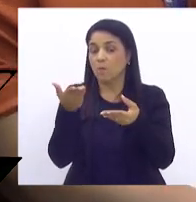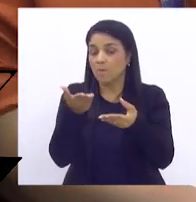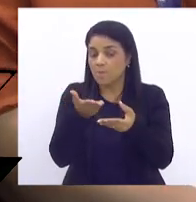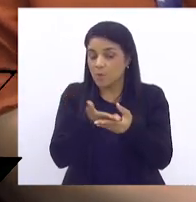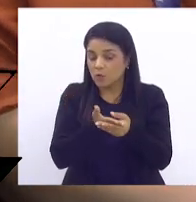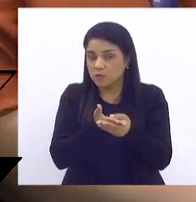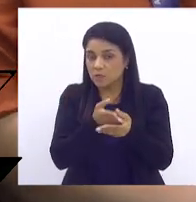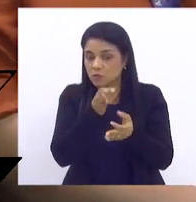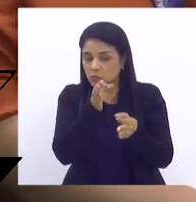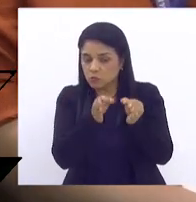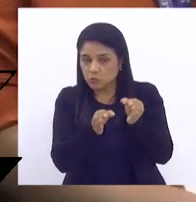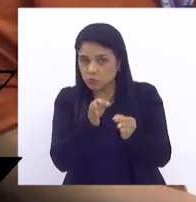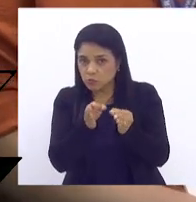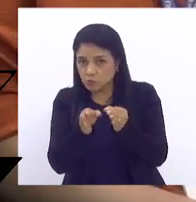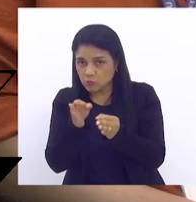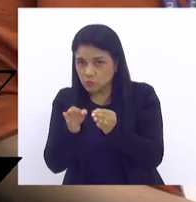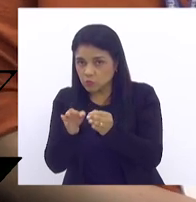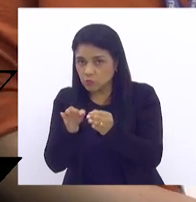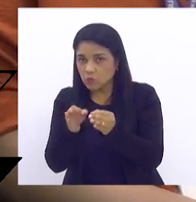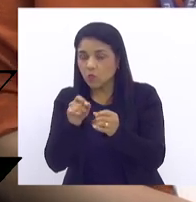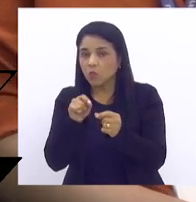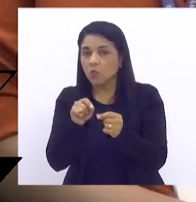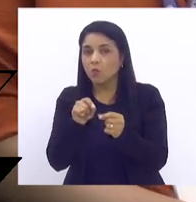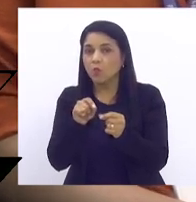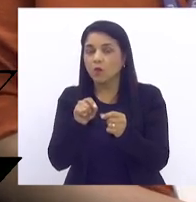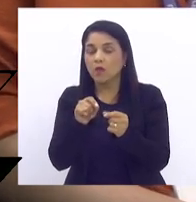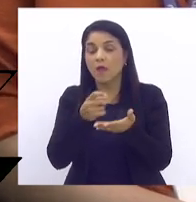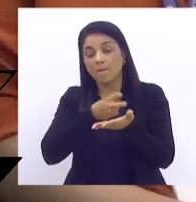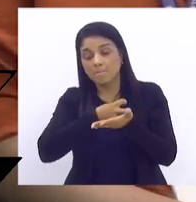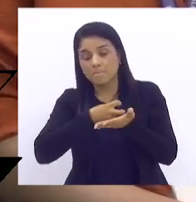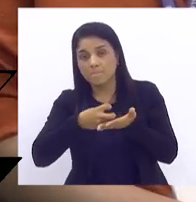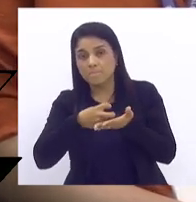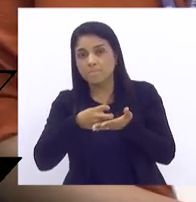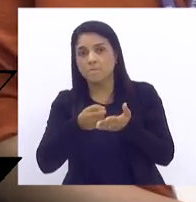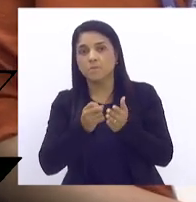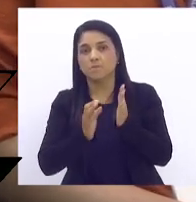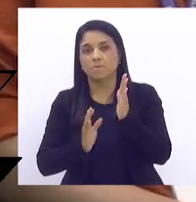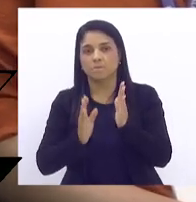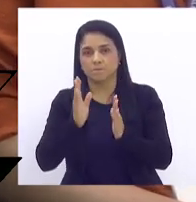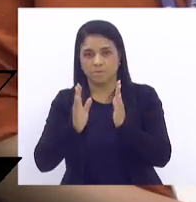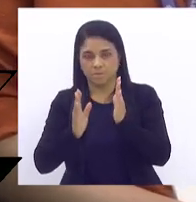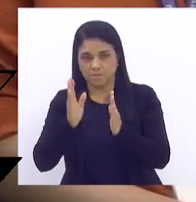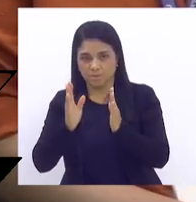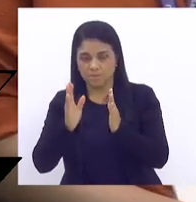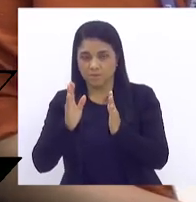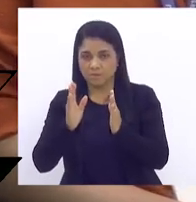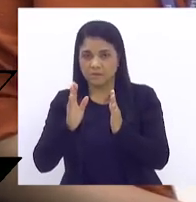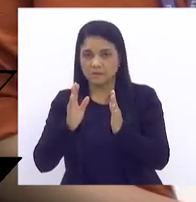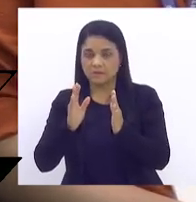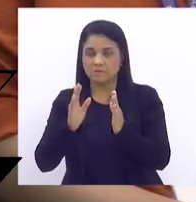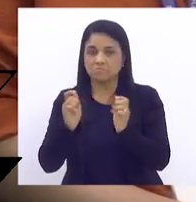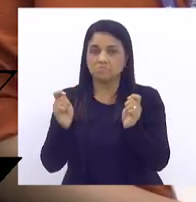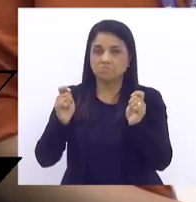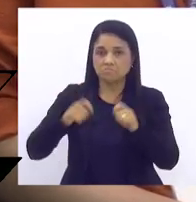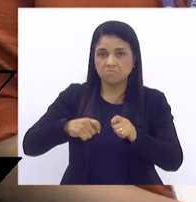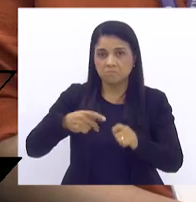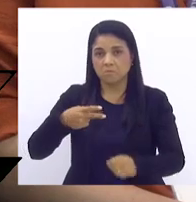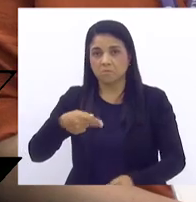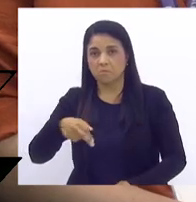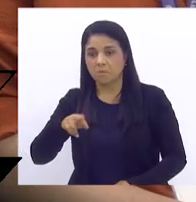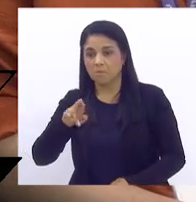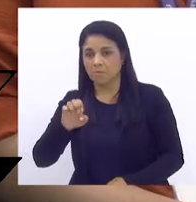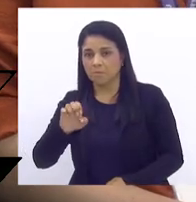para ver, de acordo com a pena, se ele seria prescritível ou não. E aí a minha preocupação é se